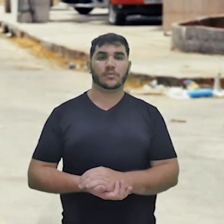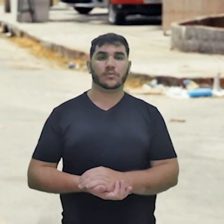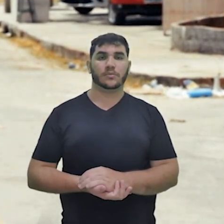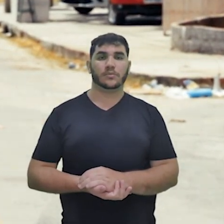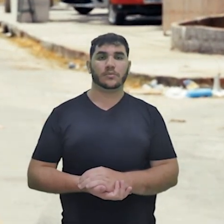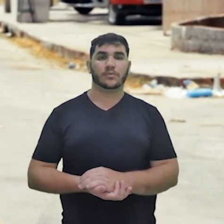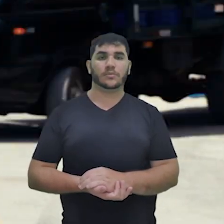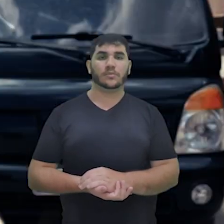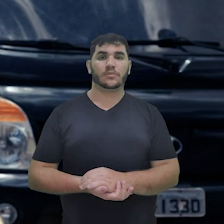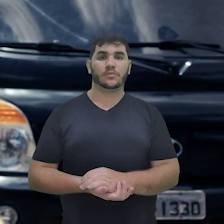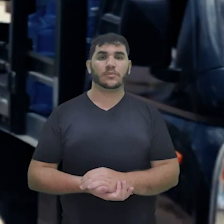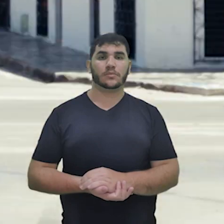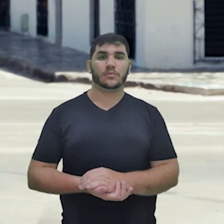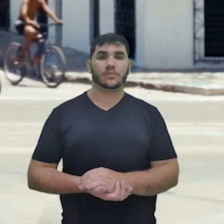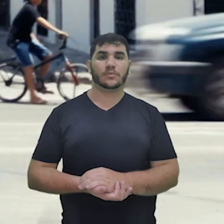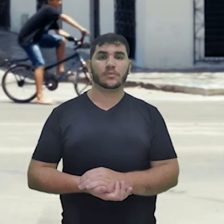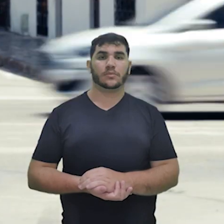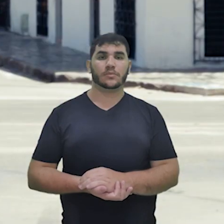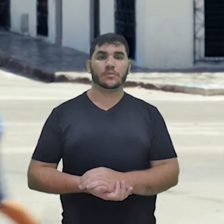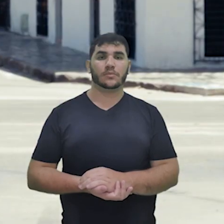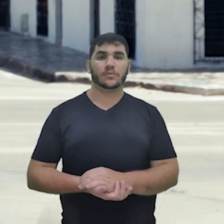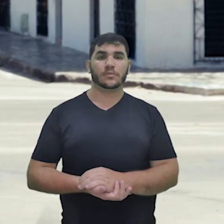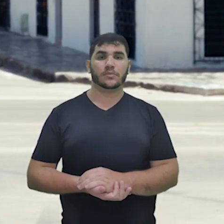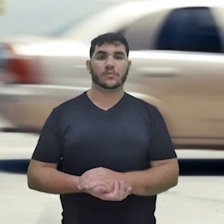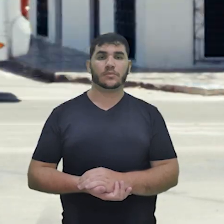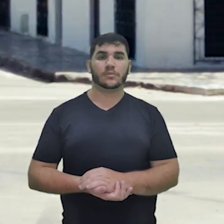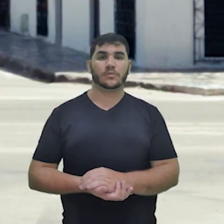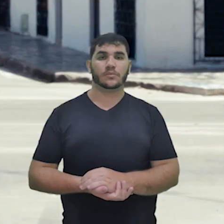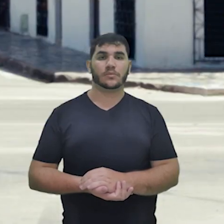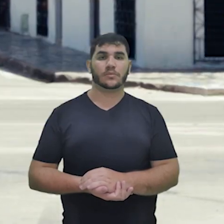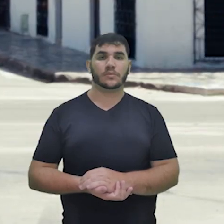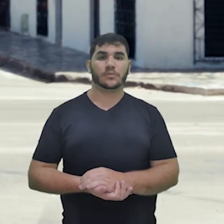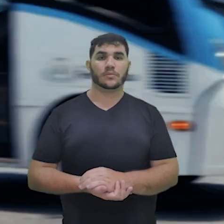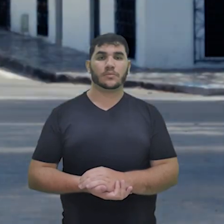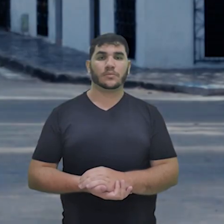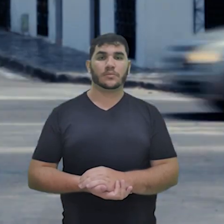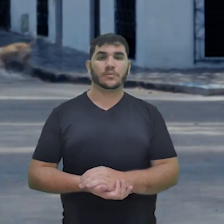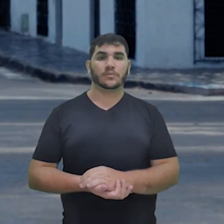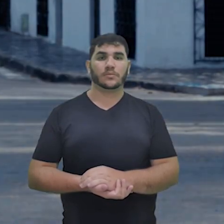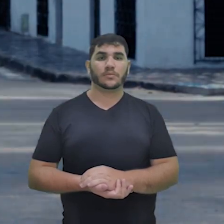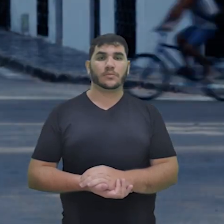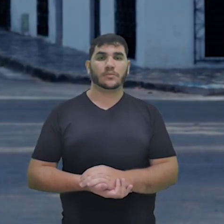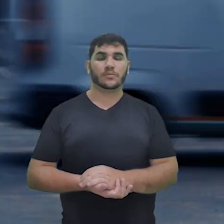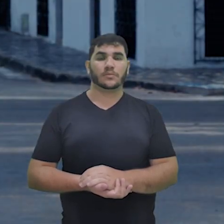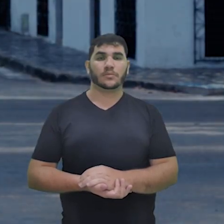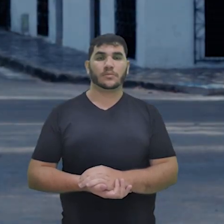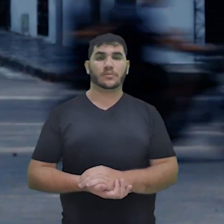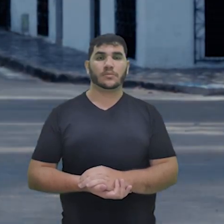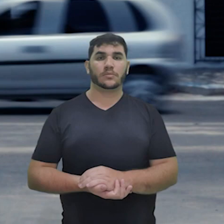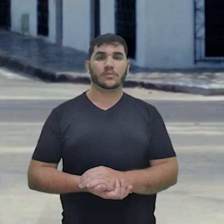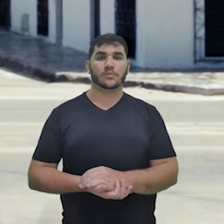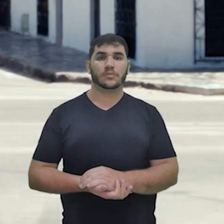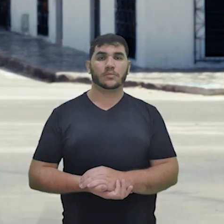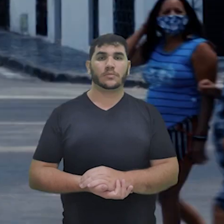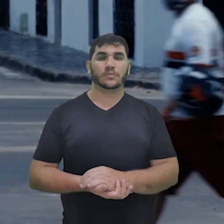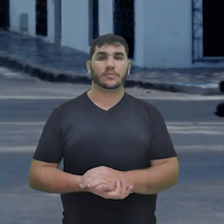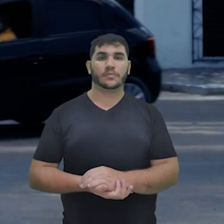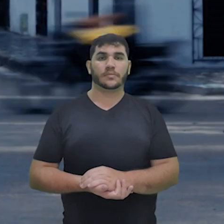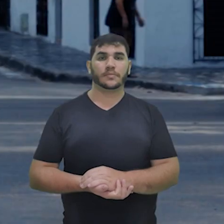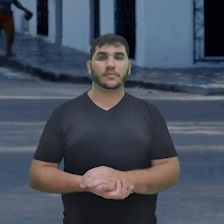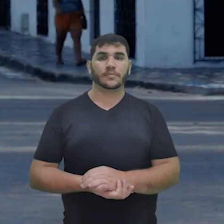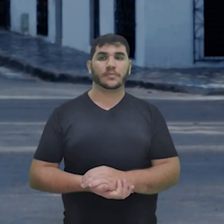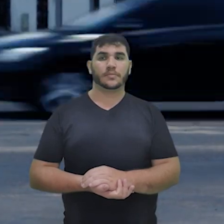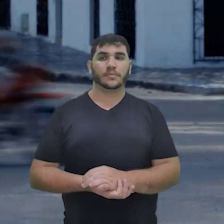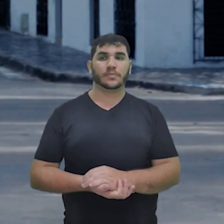imagem acelerada da cidade. Agora ela está de frente, carros e ônibus passam, pessoas caminham, andam de bicicleta. As nuvens em movimento